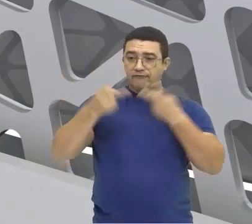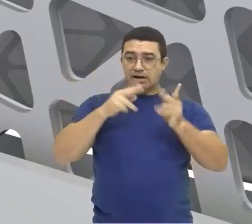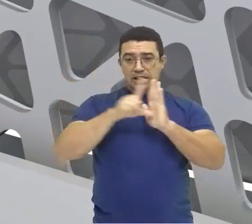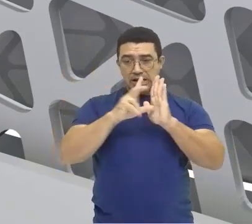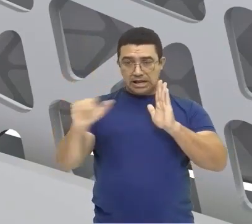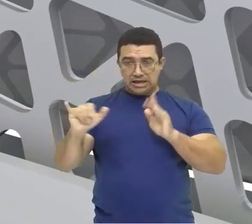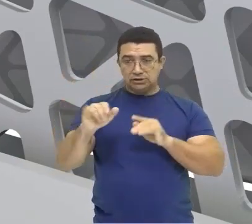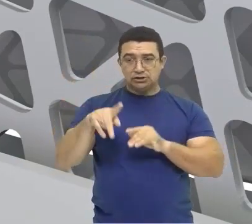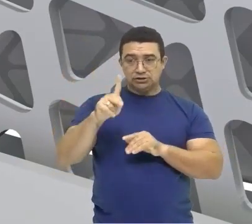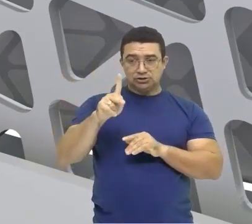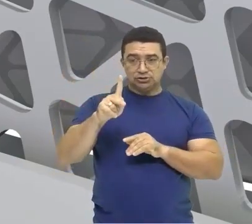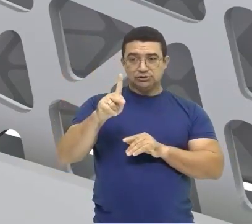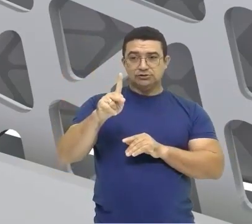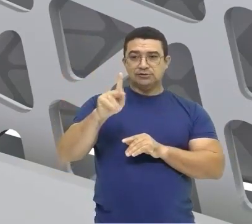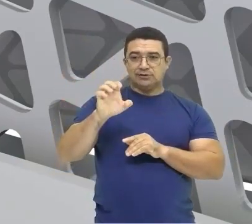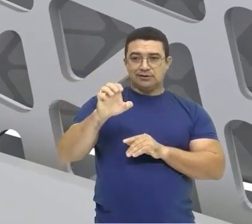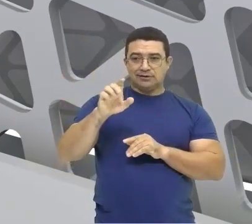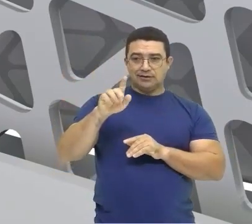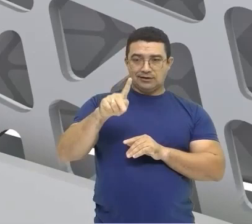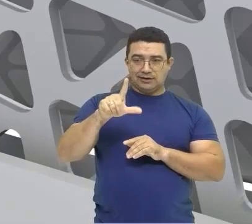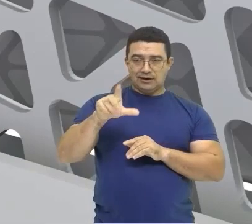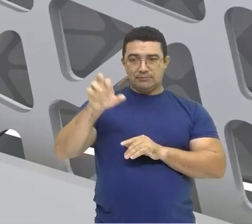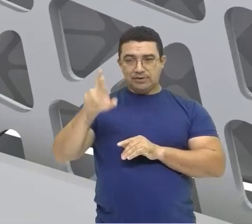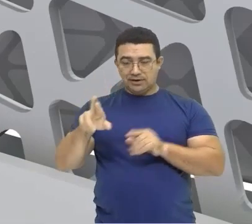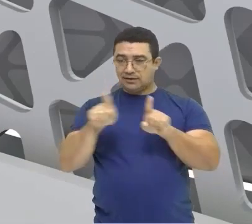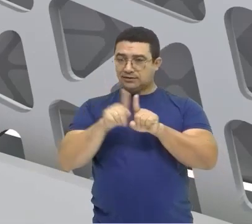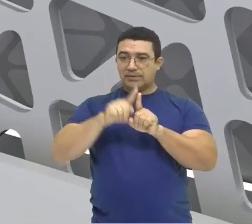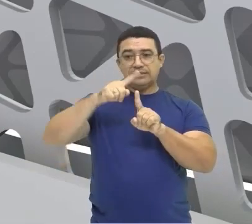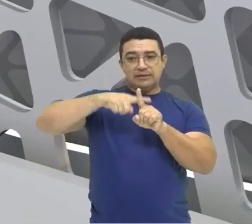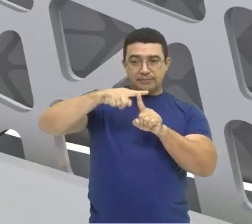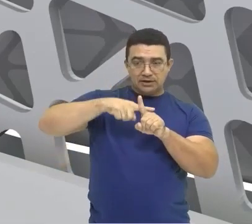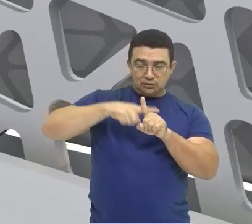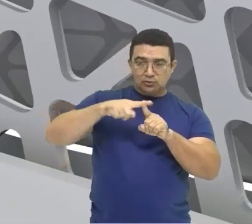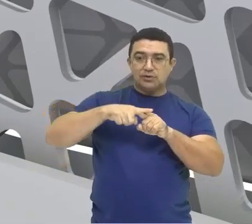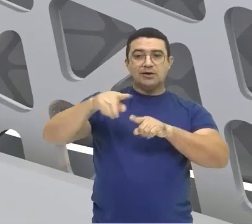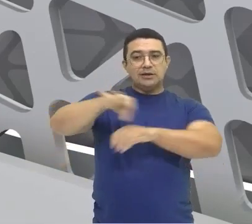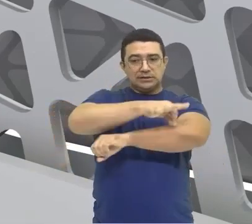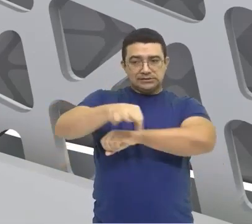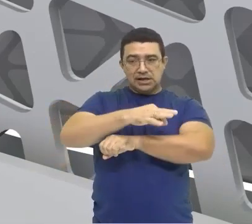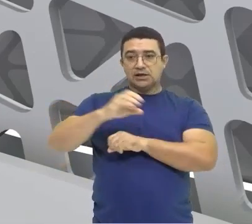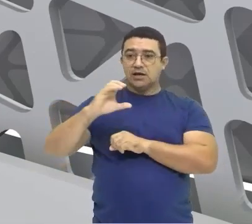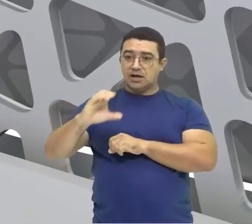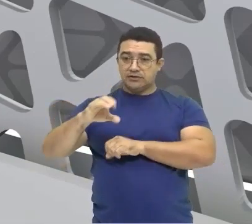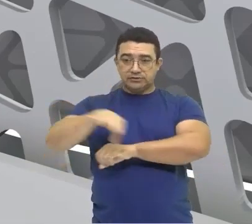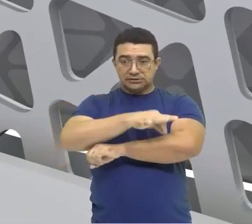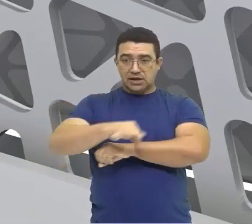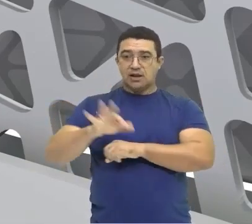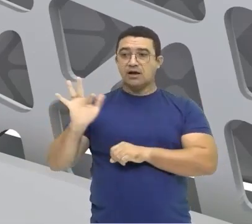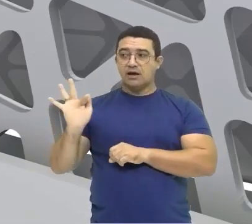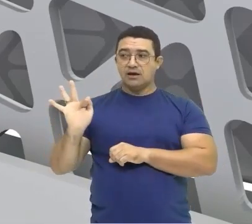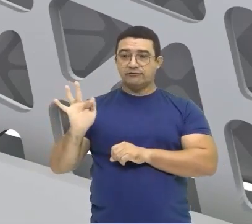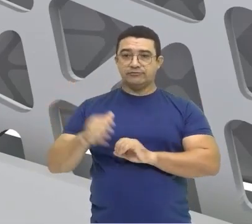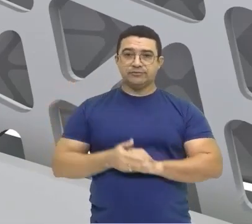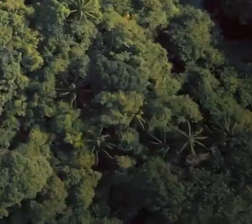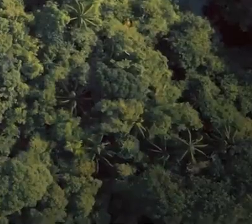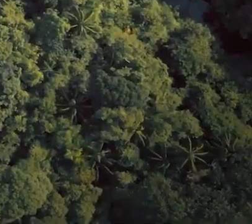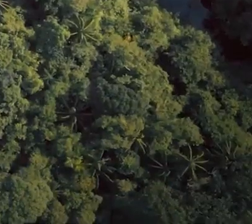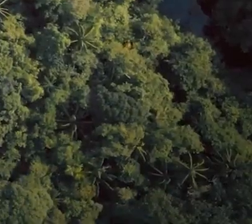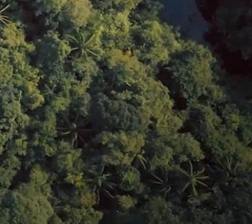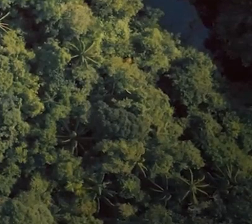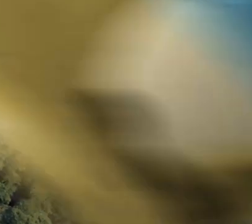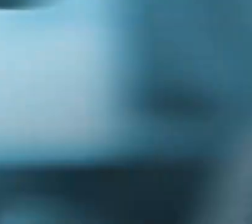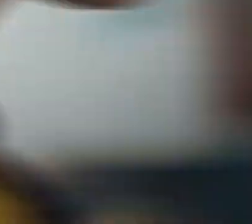lei de Kepler e falei da temperatura e das escalas termométricas Celsius e Fahrenheit.